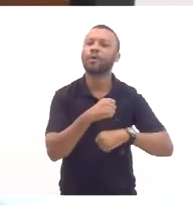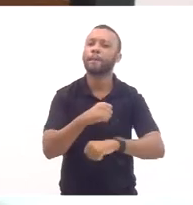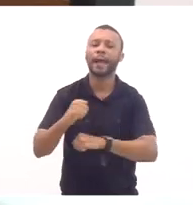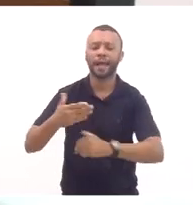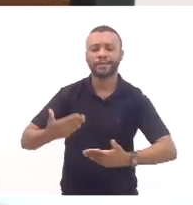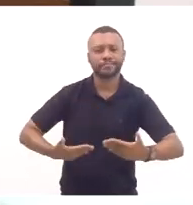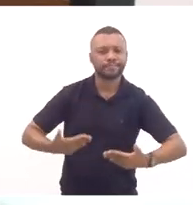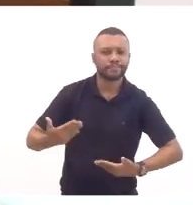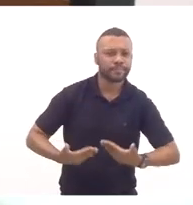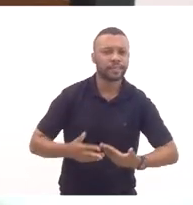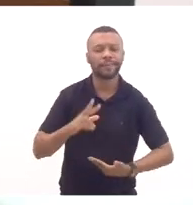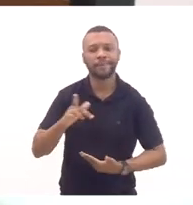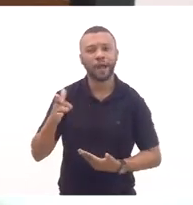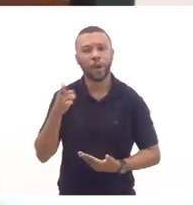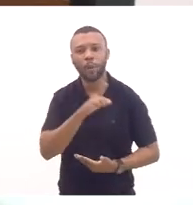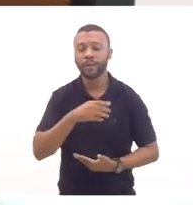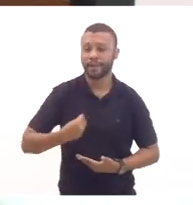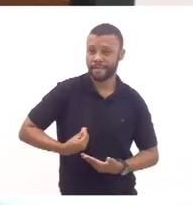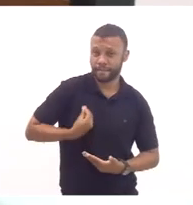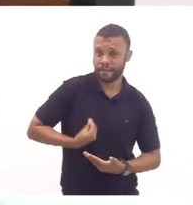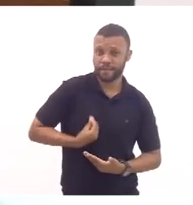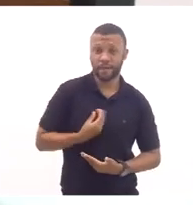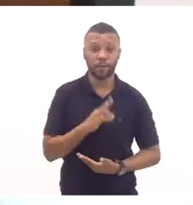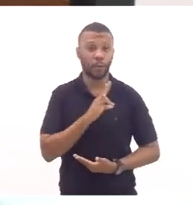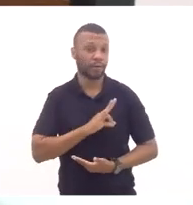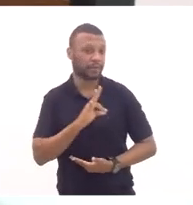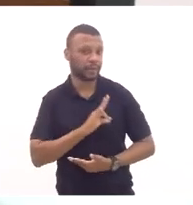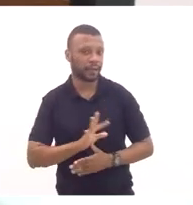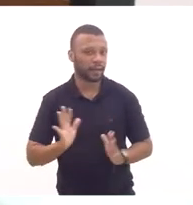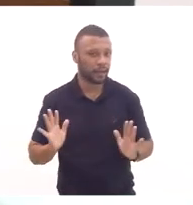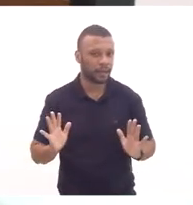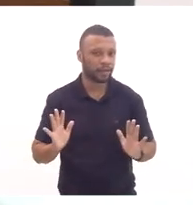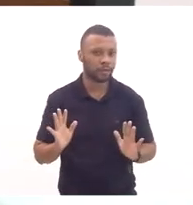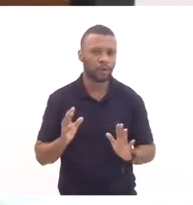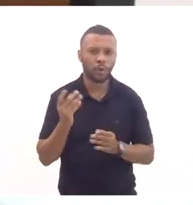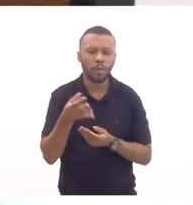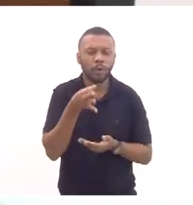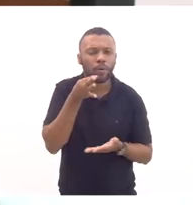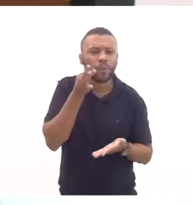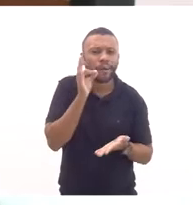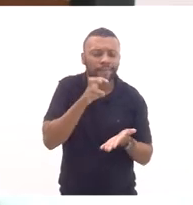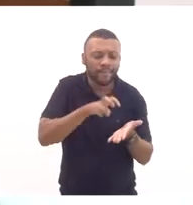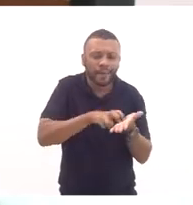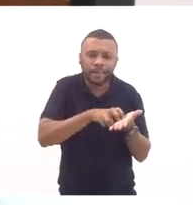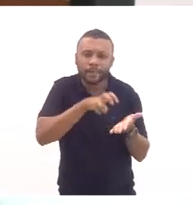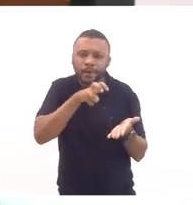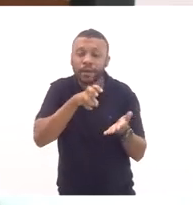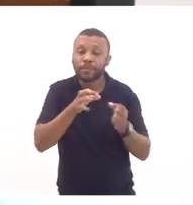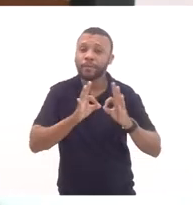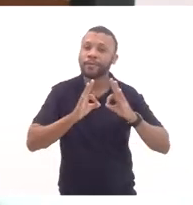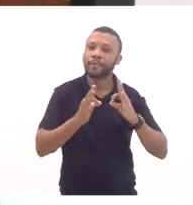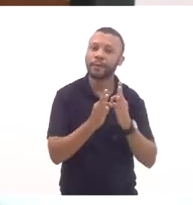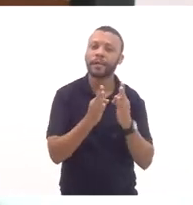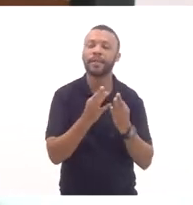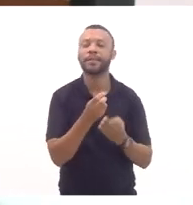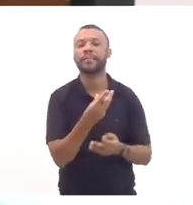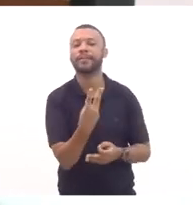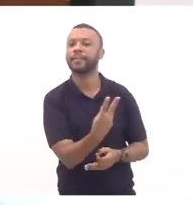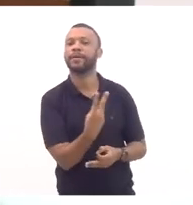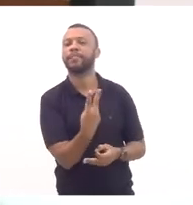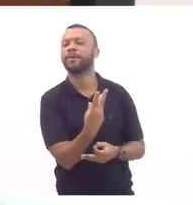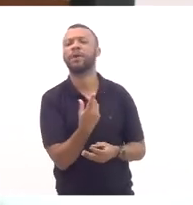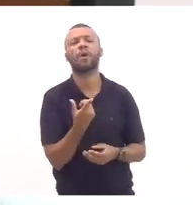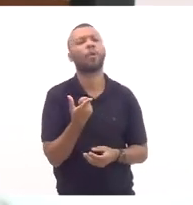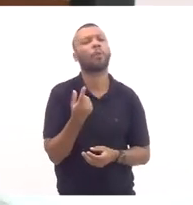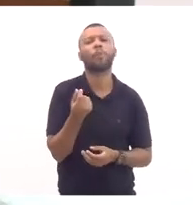com este salário? Como que um café da manhã de uma família de 3 pessoas, quanto que sai um café